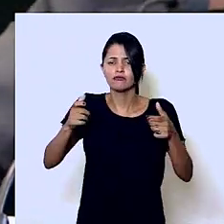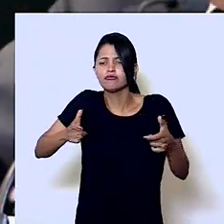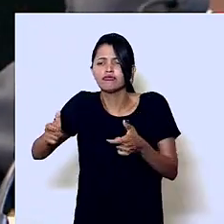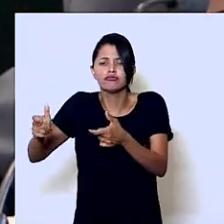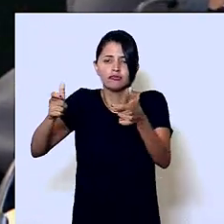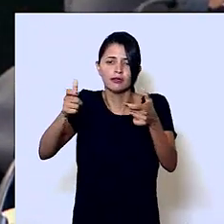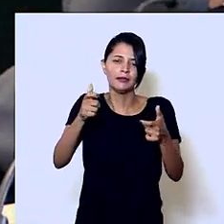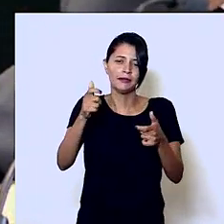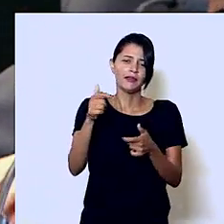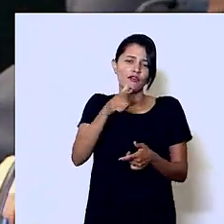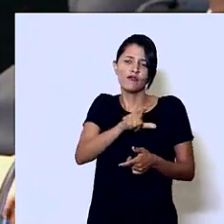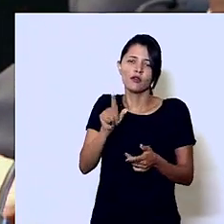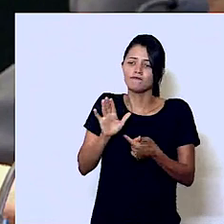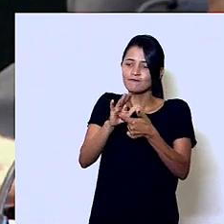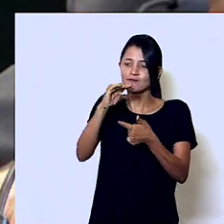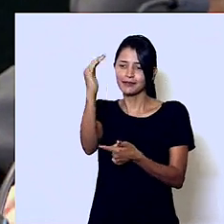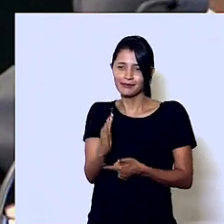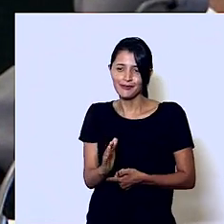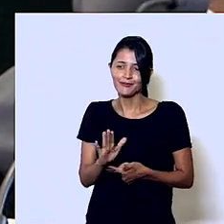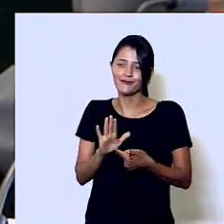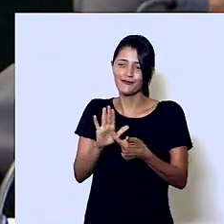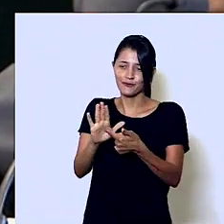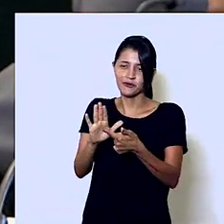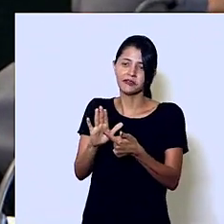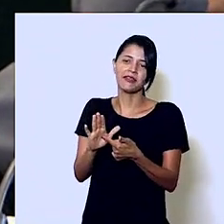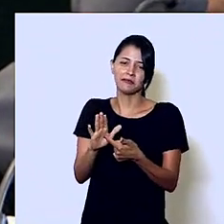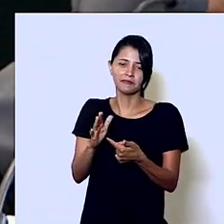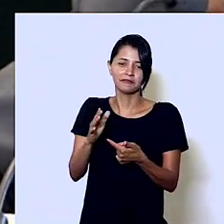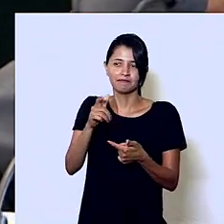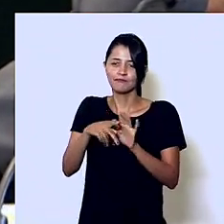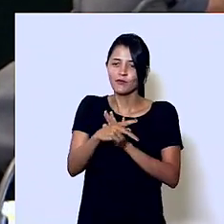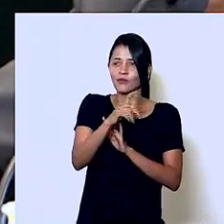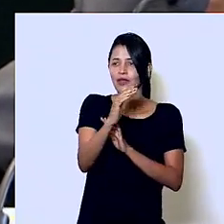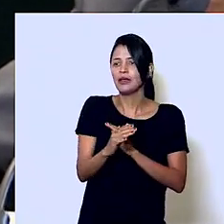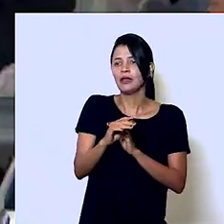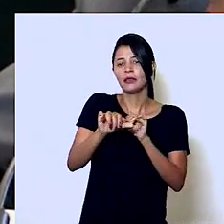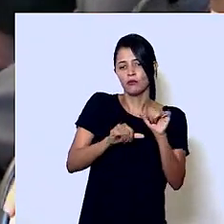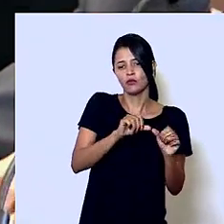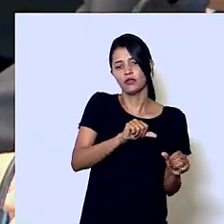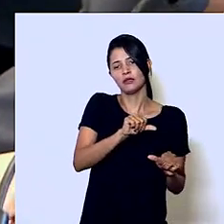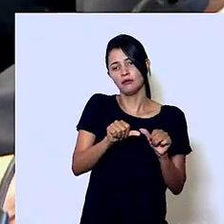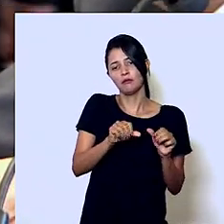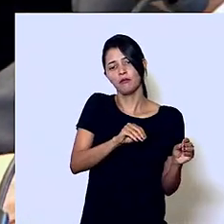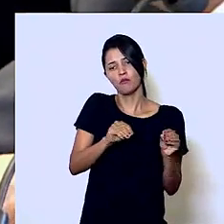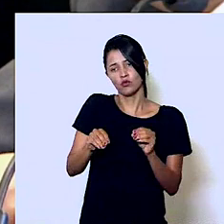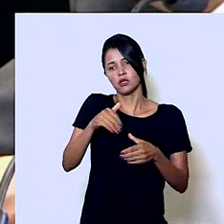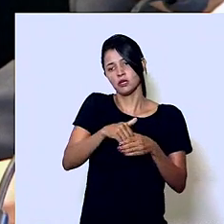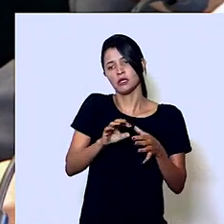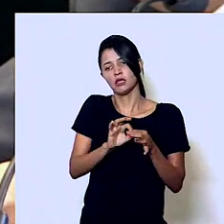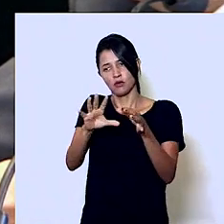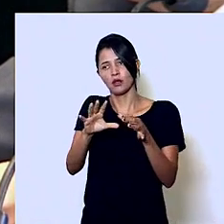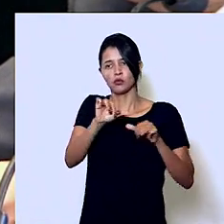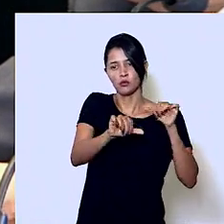se mostrar de novo ao mundo depois da transição democrática. Uma viagem feita com muito